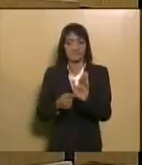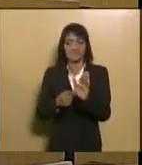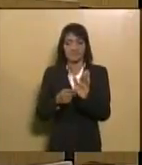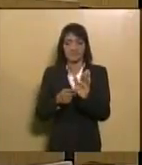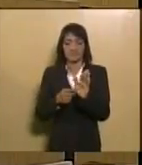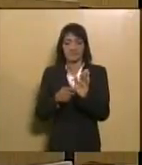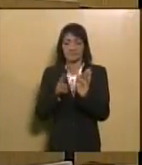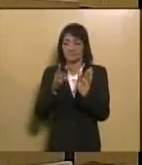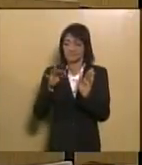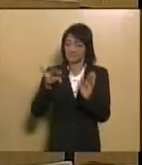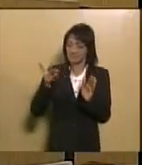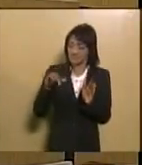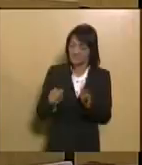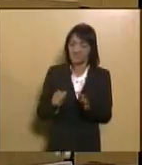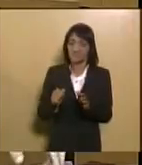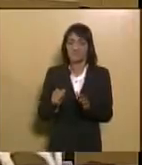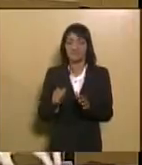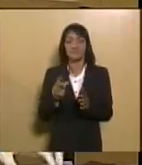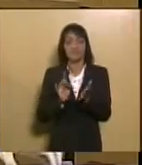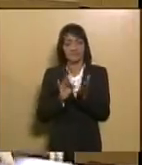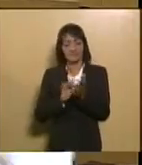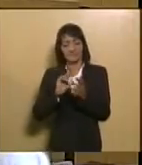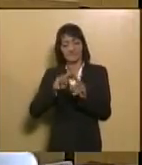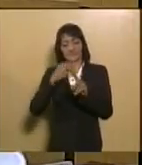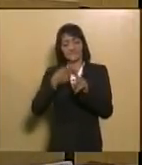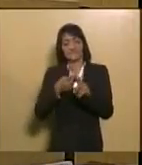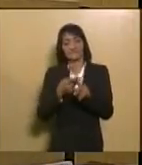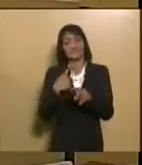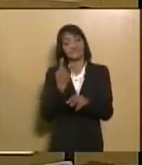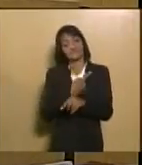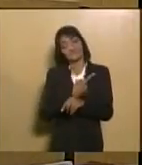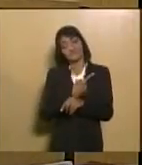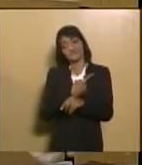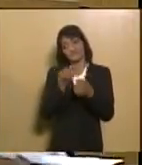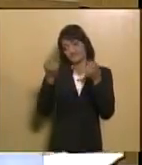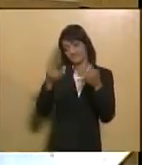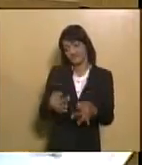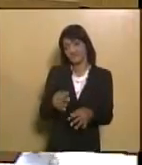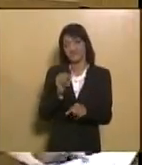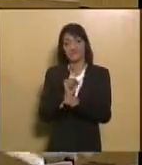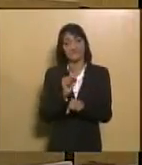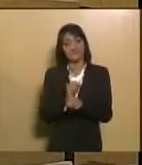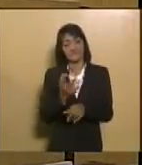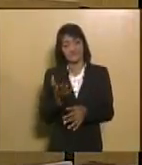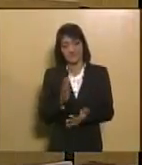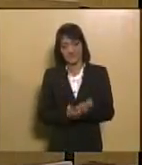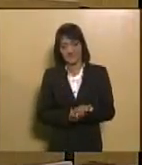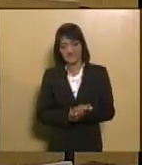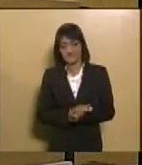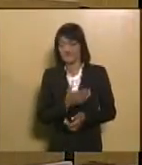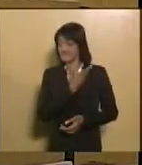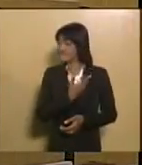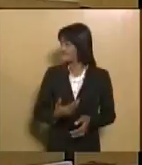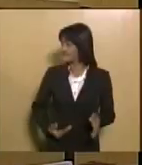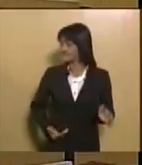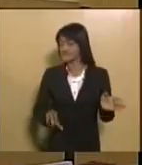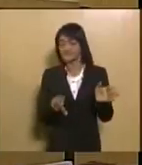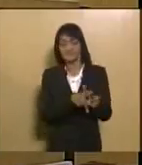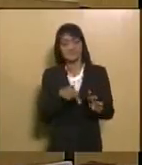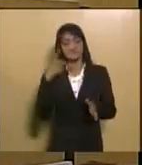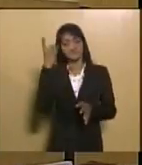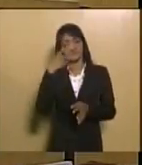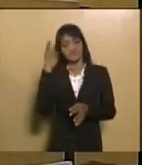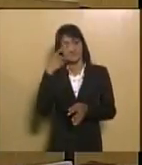que foram maiores e aí esperamos explicações mais plausíveis. O próprio governo, colegas